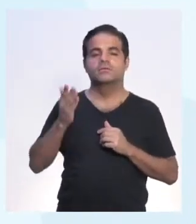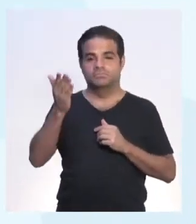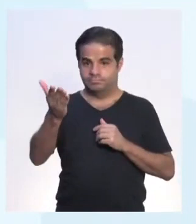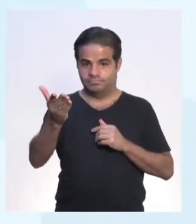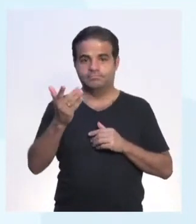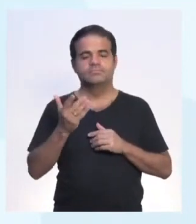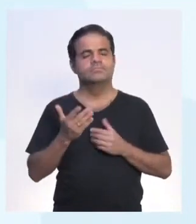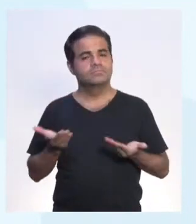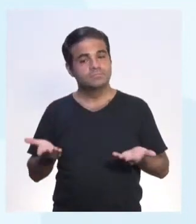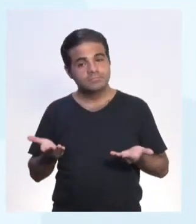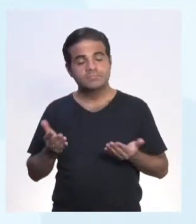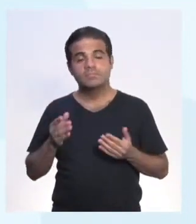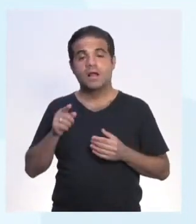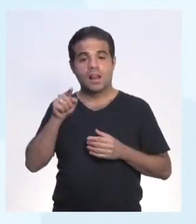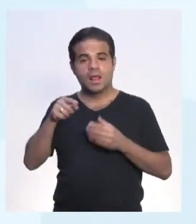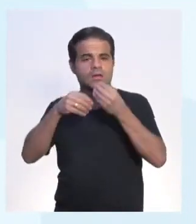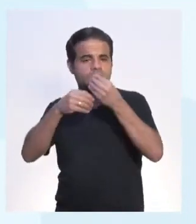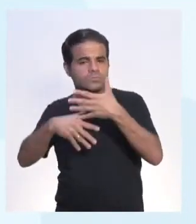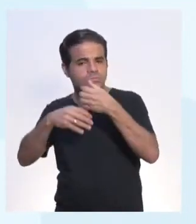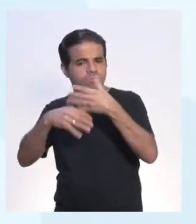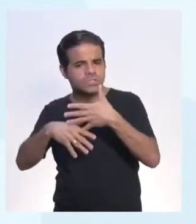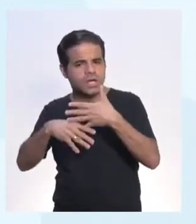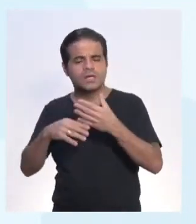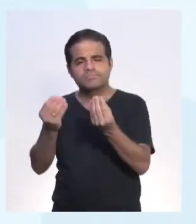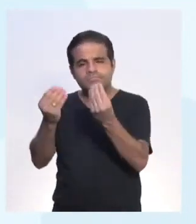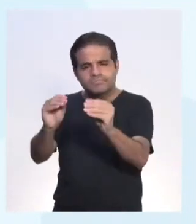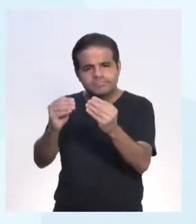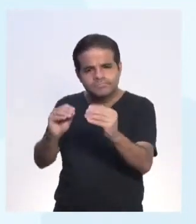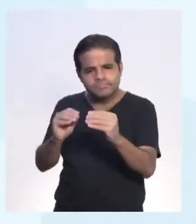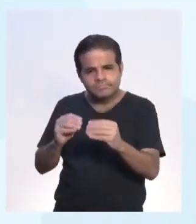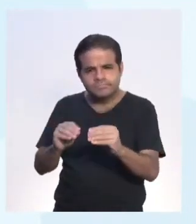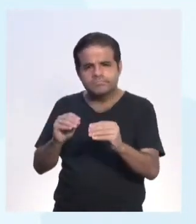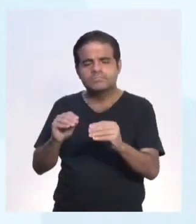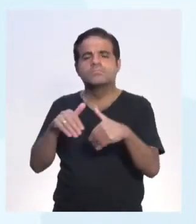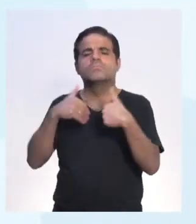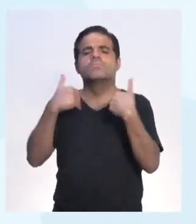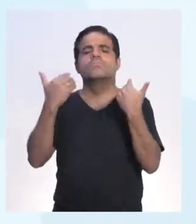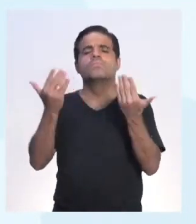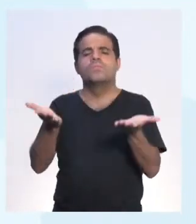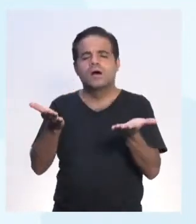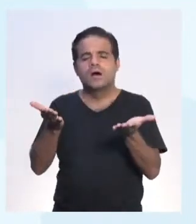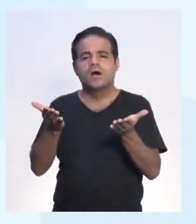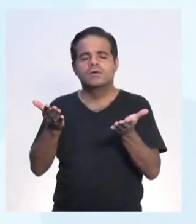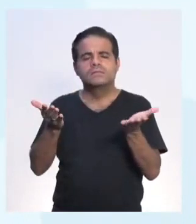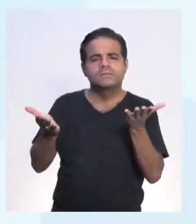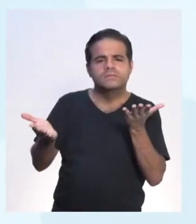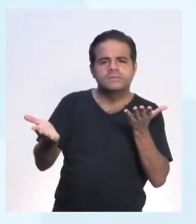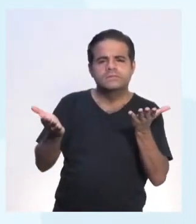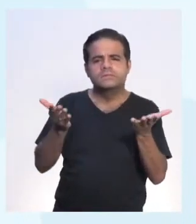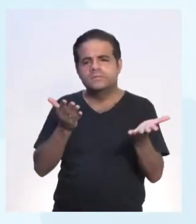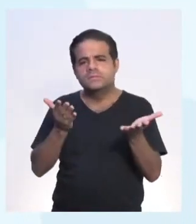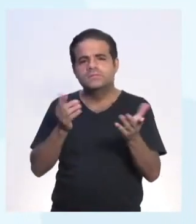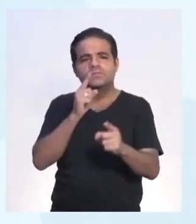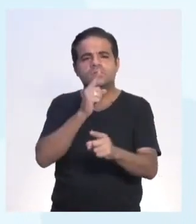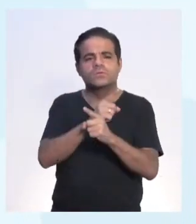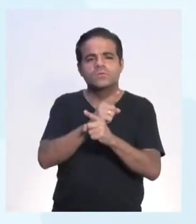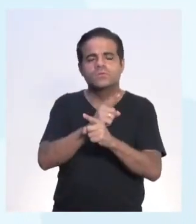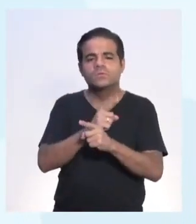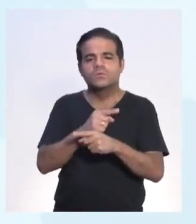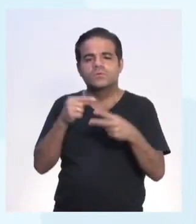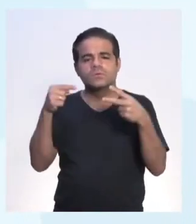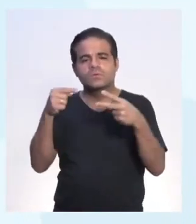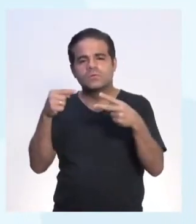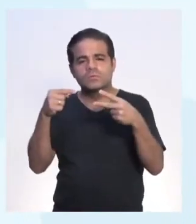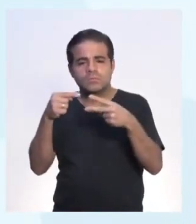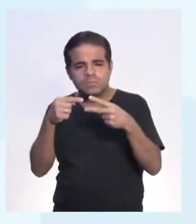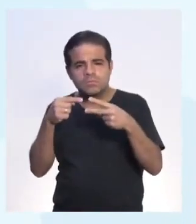Então, lá no chat, coloca em que ordem você encontrou os símbolos de maior,